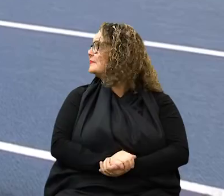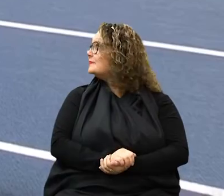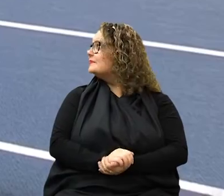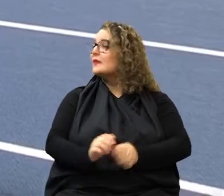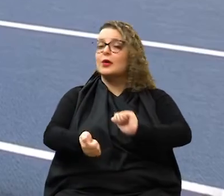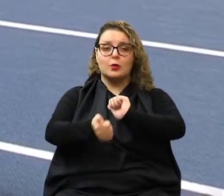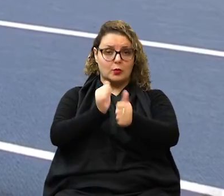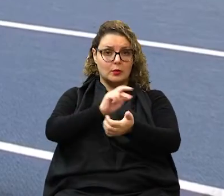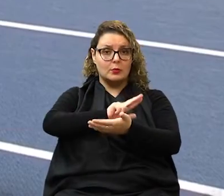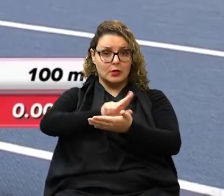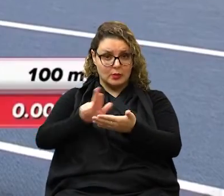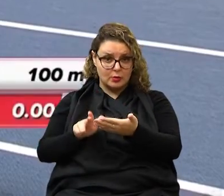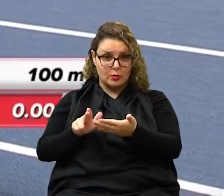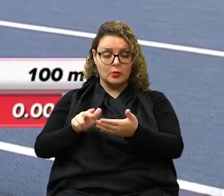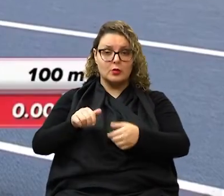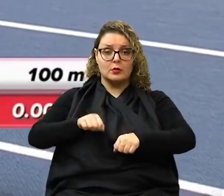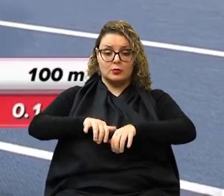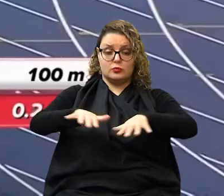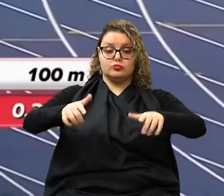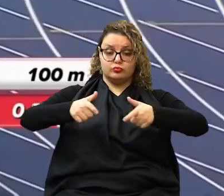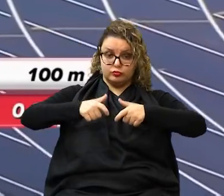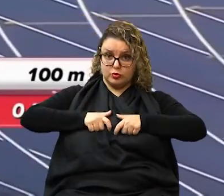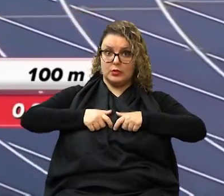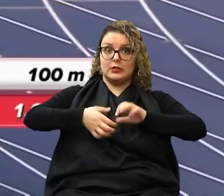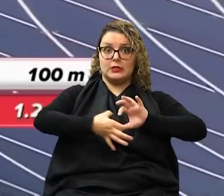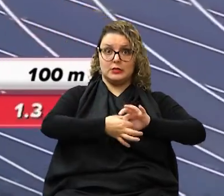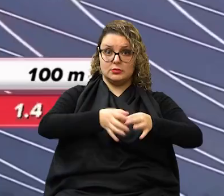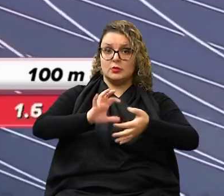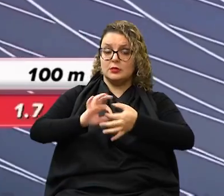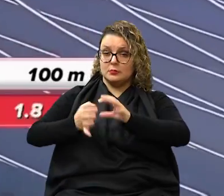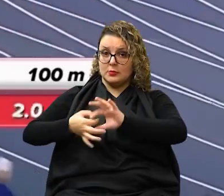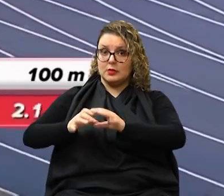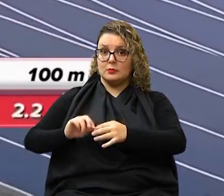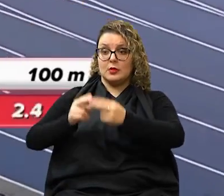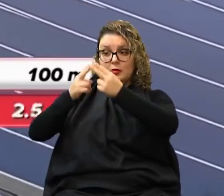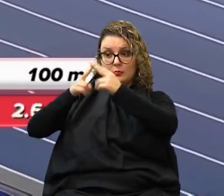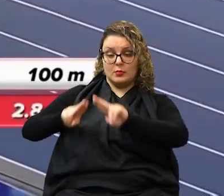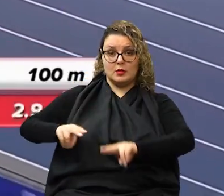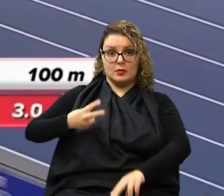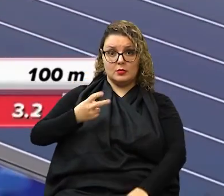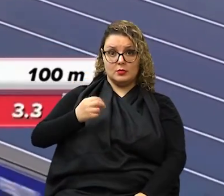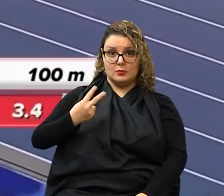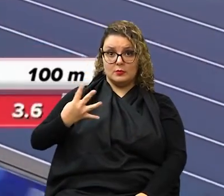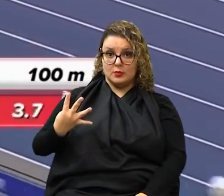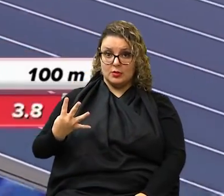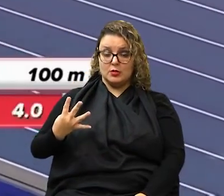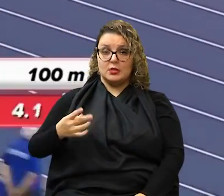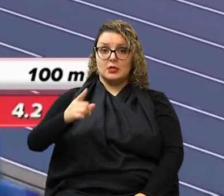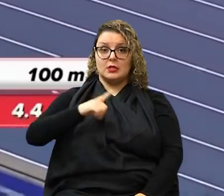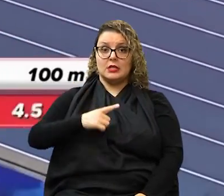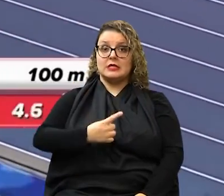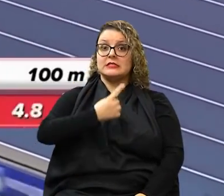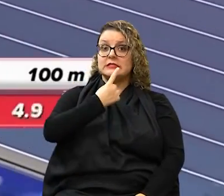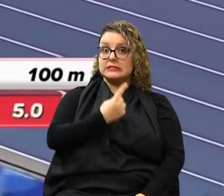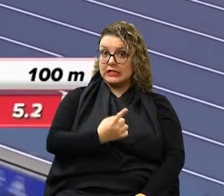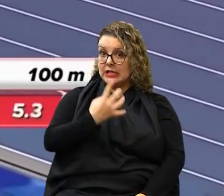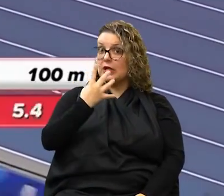aí. O atletismo é o esporte que mais distribui medalhas nas Olimpíadas. Em Paris 2024,